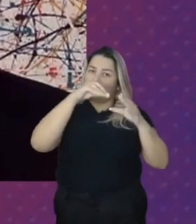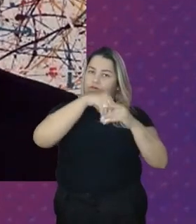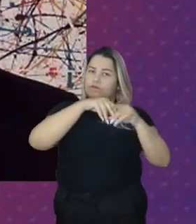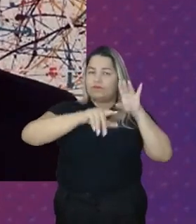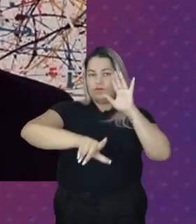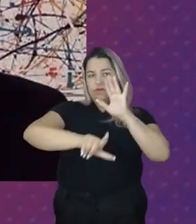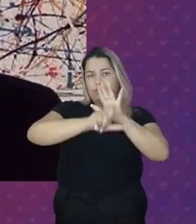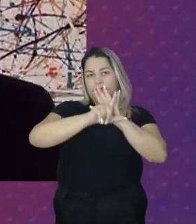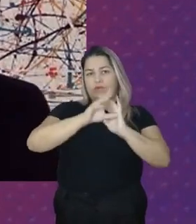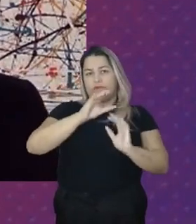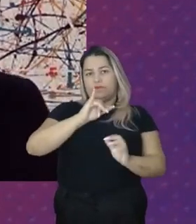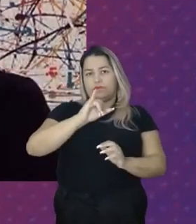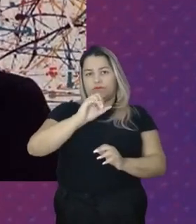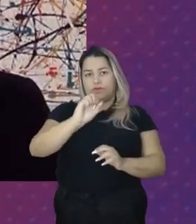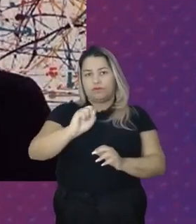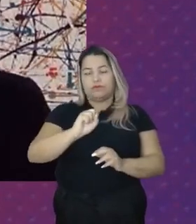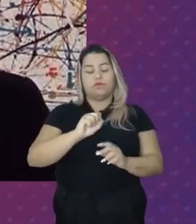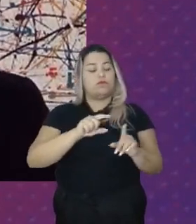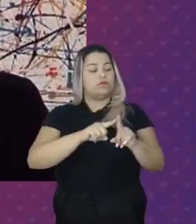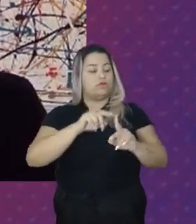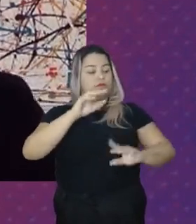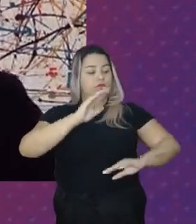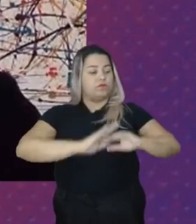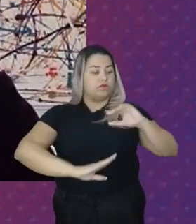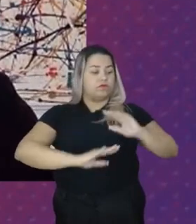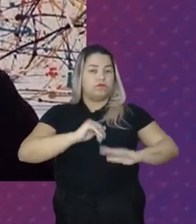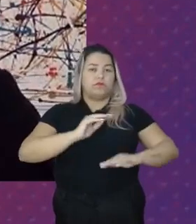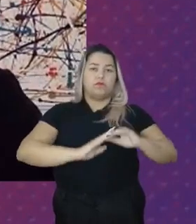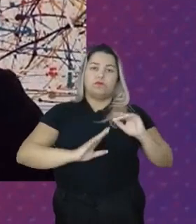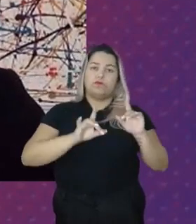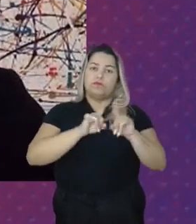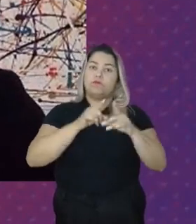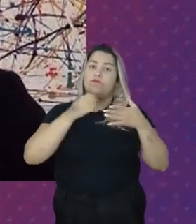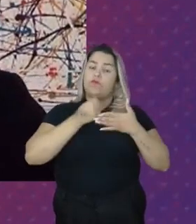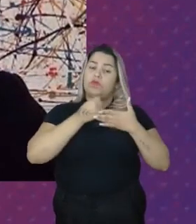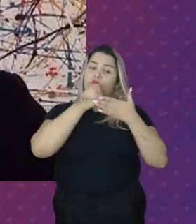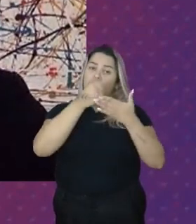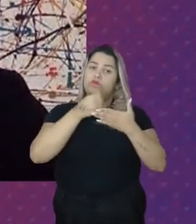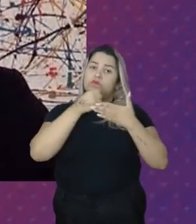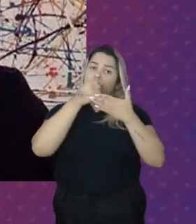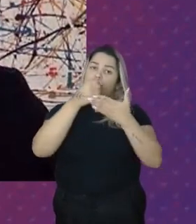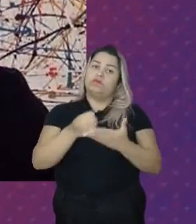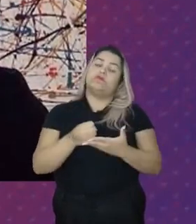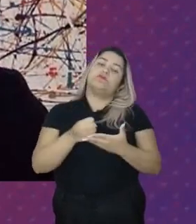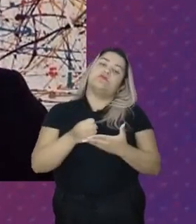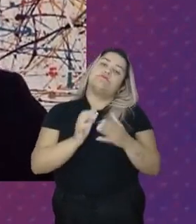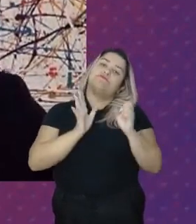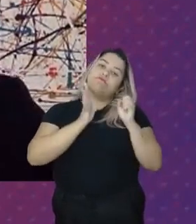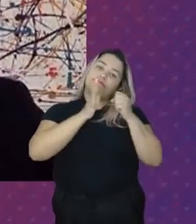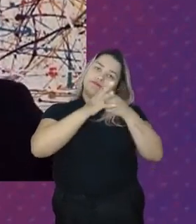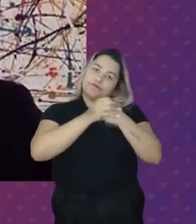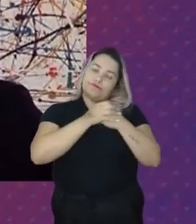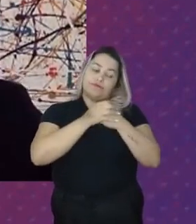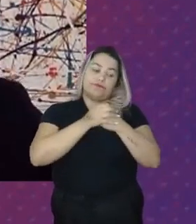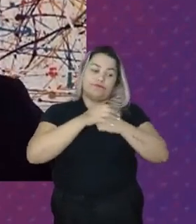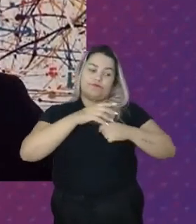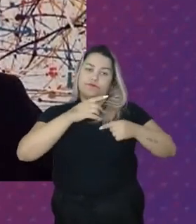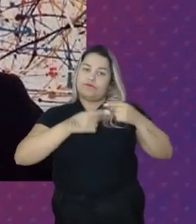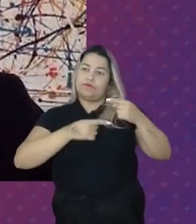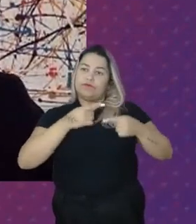legislação civil, na prática, acabou contribuindo para camuflar a relação